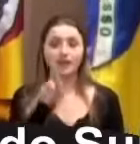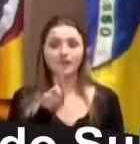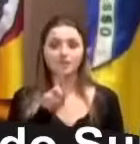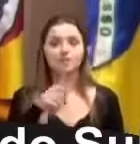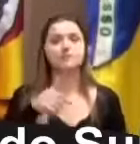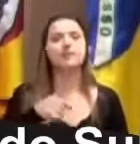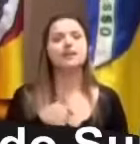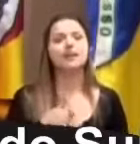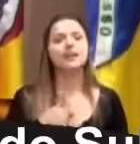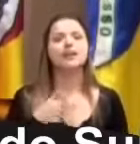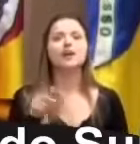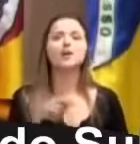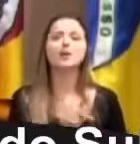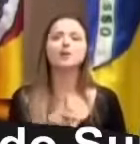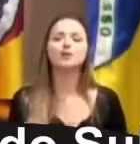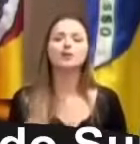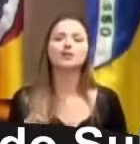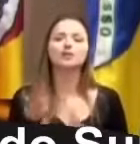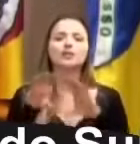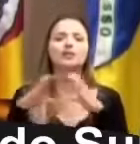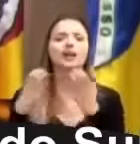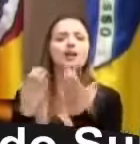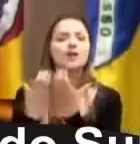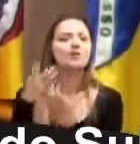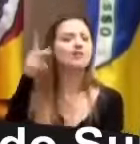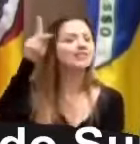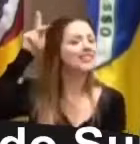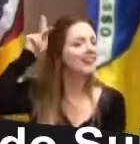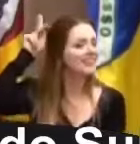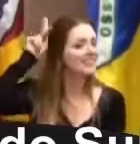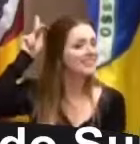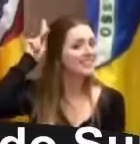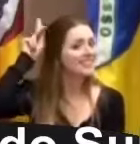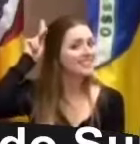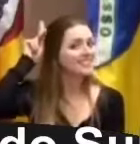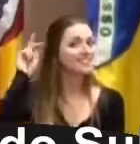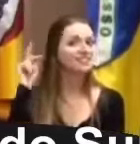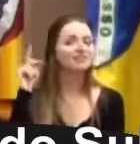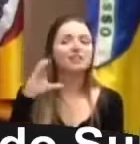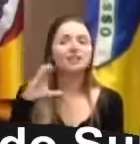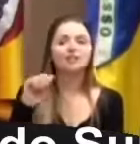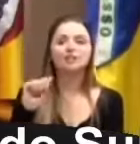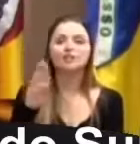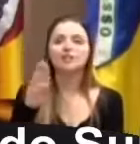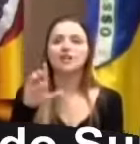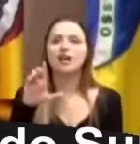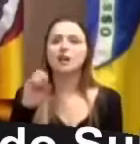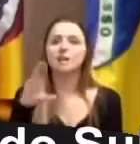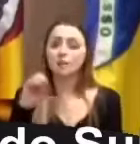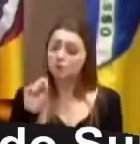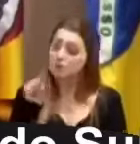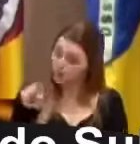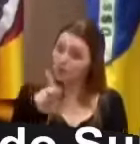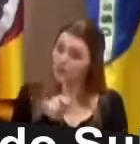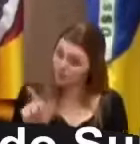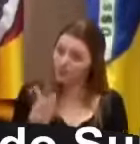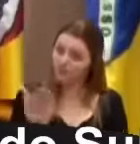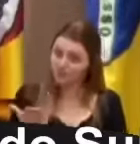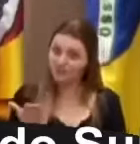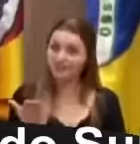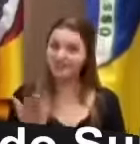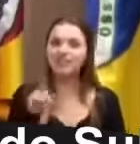disse, eu sou professora da comunidade indígena, dos caboclos. Você é professora? Eu